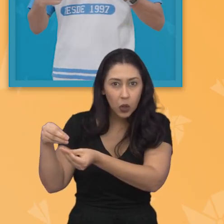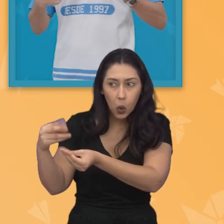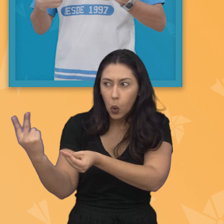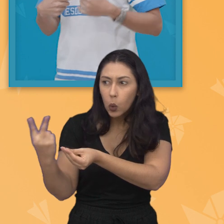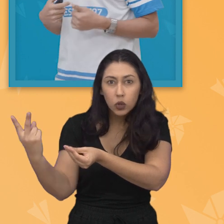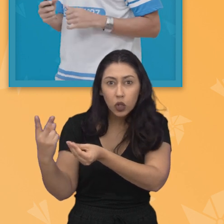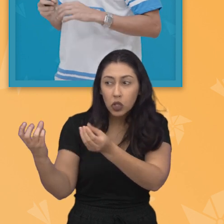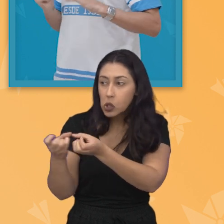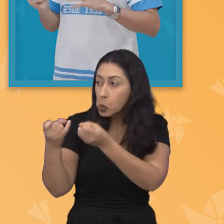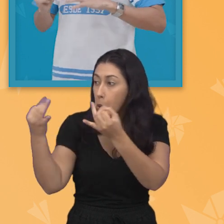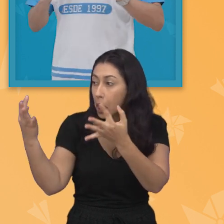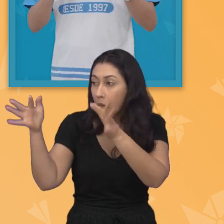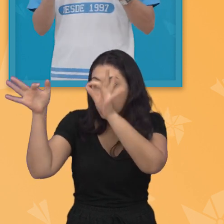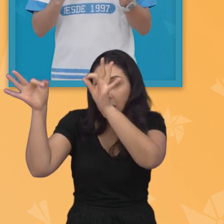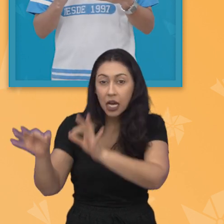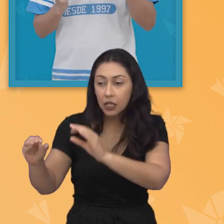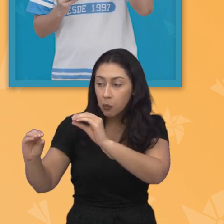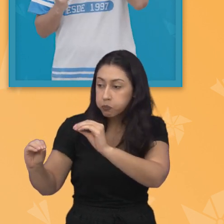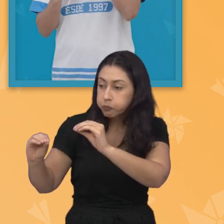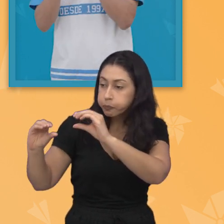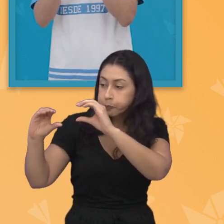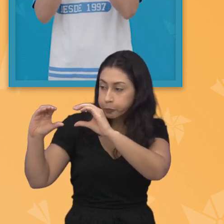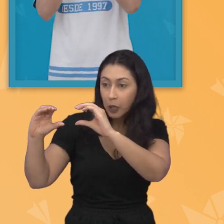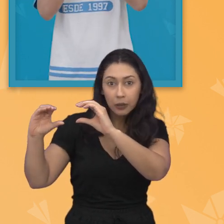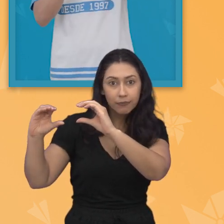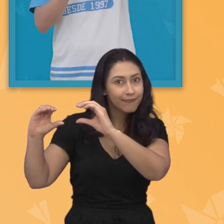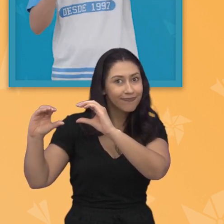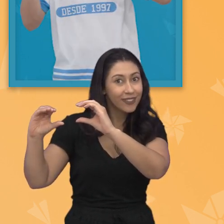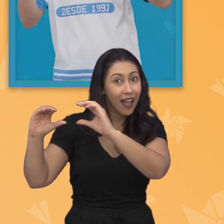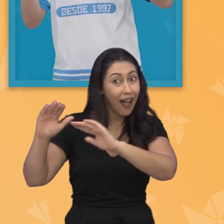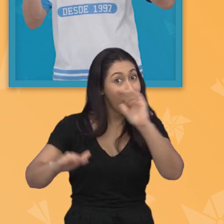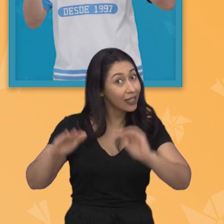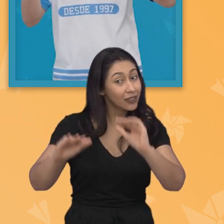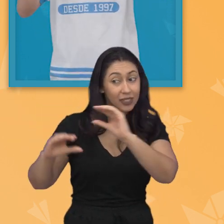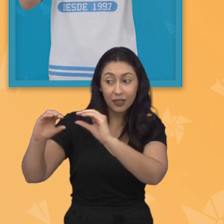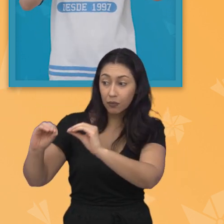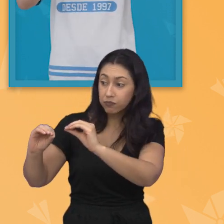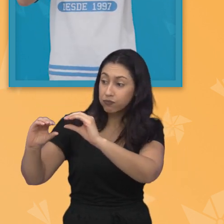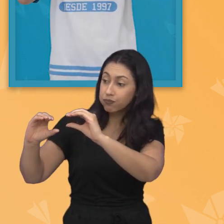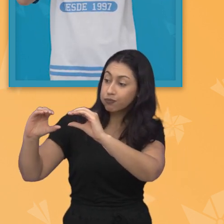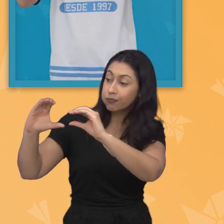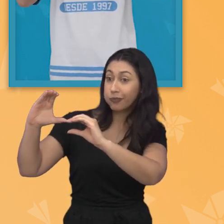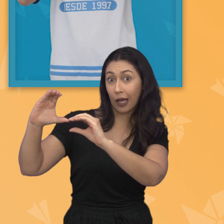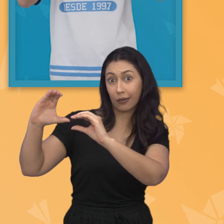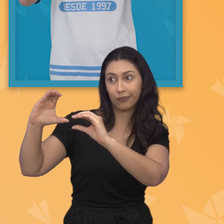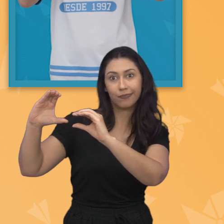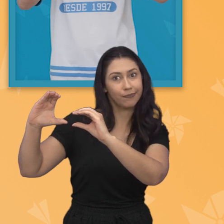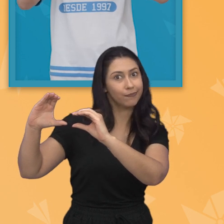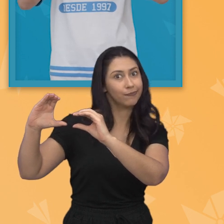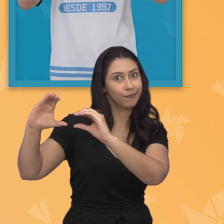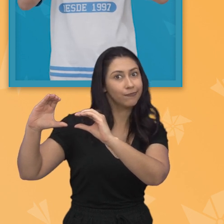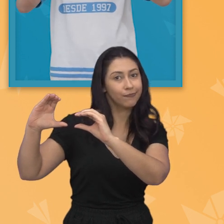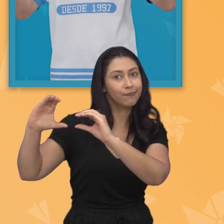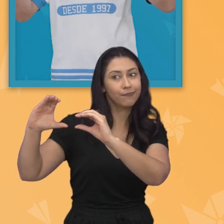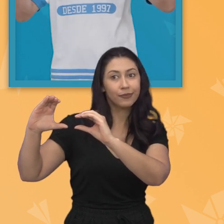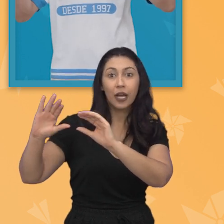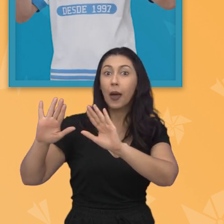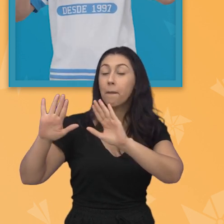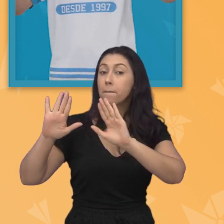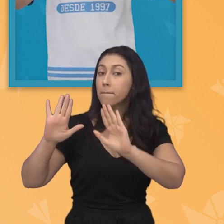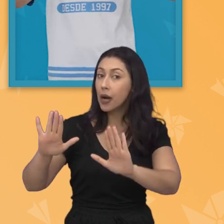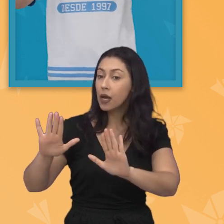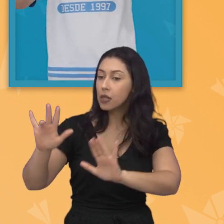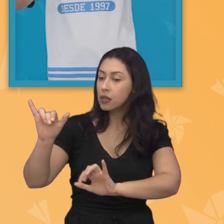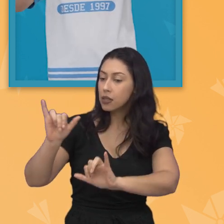devidamente balanceadas, né, em termos de massa. Então pode ser que um tenha um pouquinho mais do que o outro, né? Mas para ocorrer a reação em